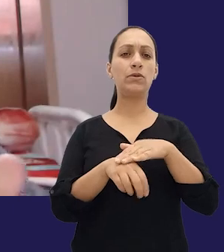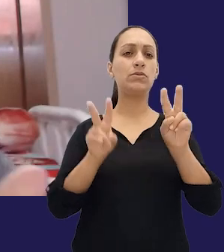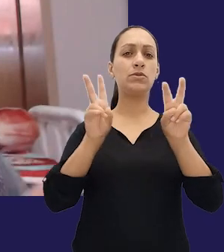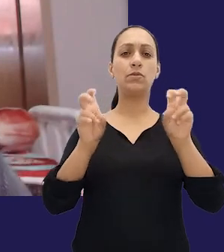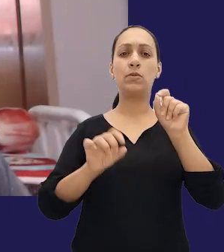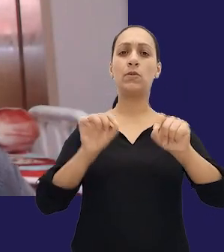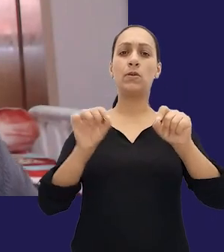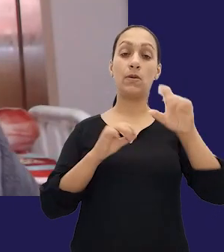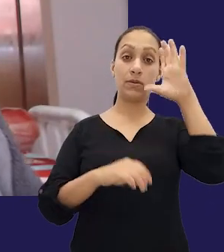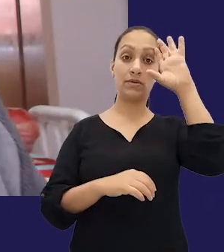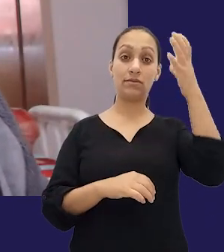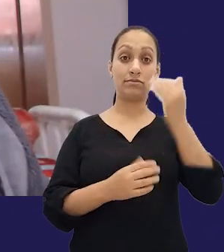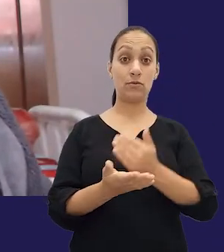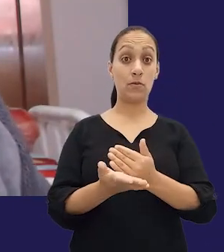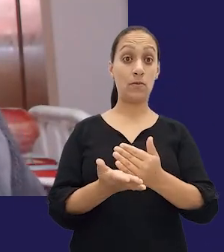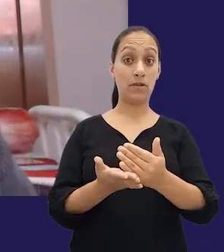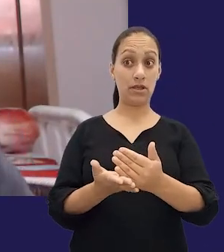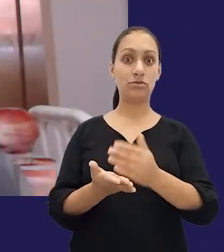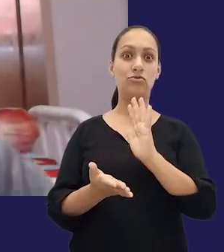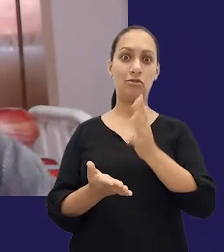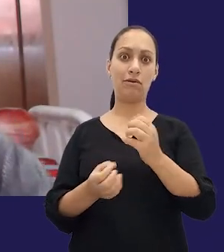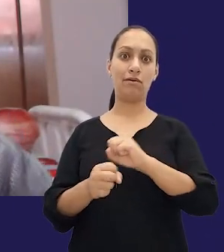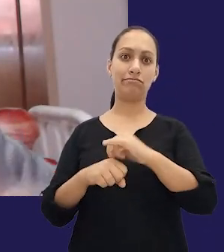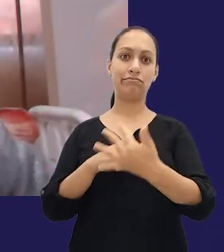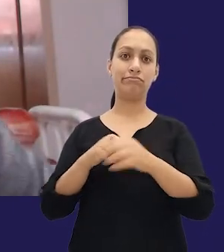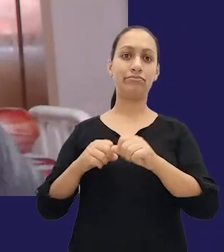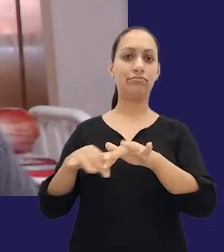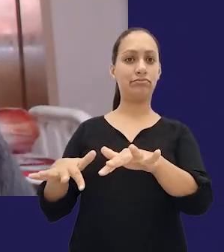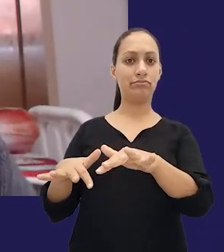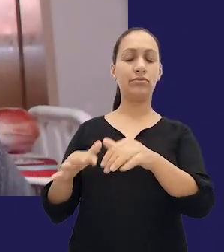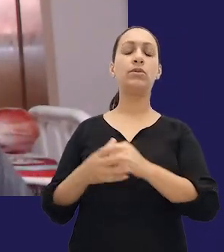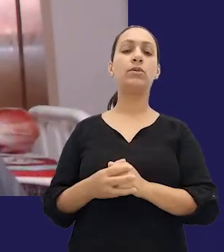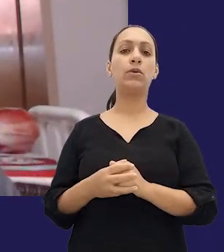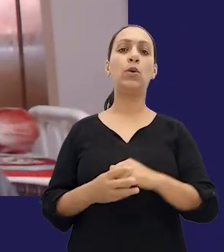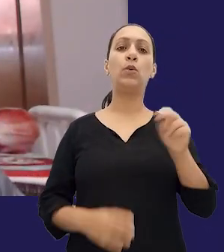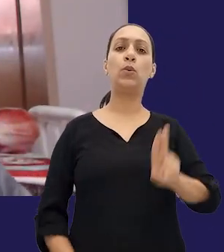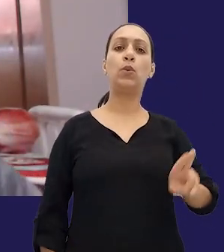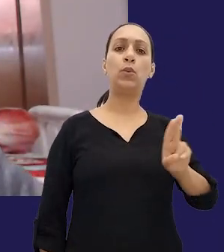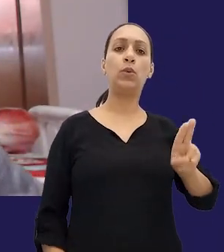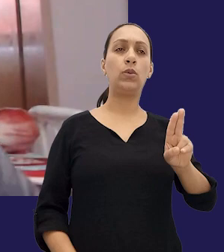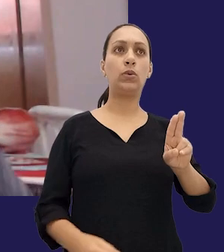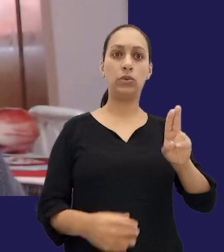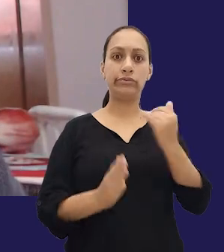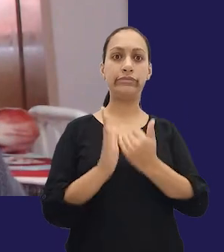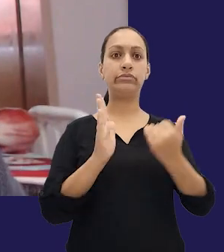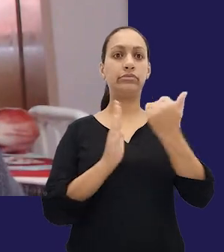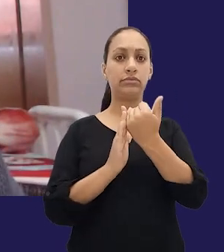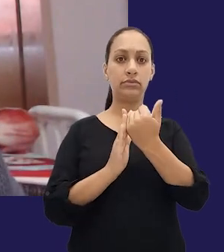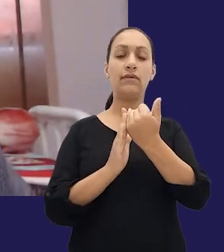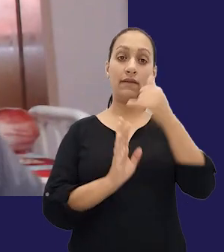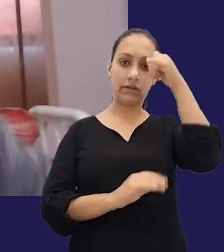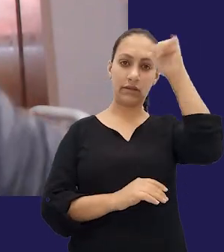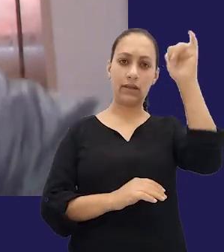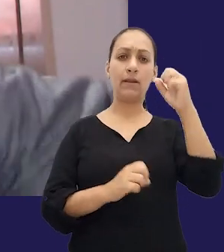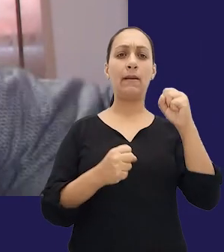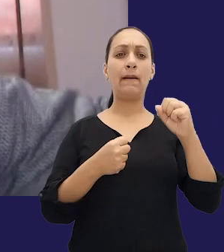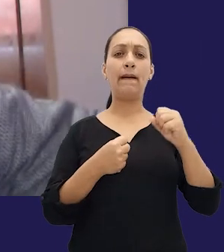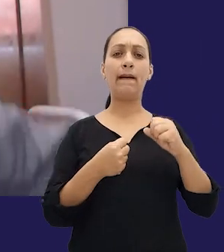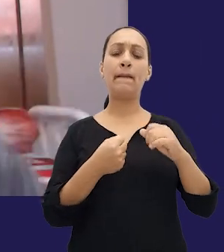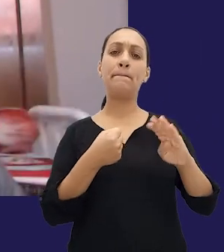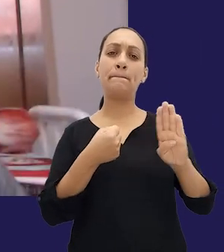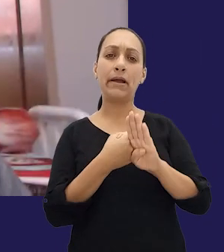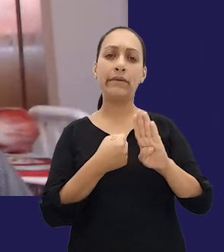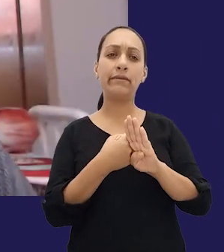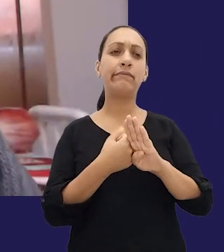acontecendo desde que iniciou essa questão pandêmica, que a gente vê um uso enorme da questão de antimicrobianos em si, dos tais